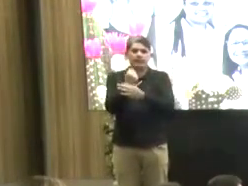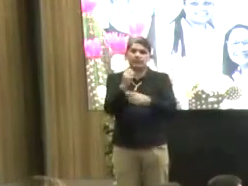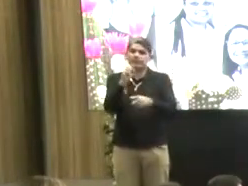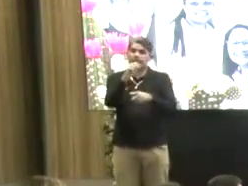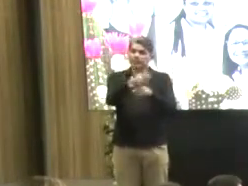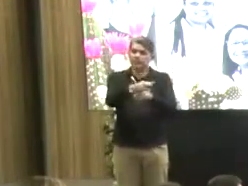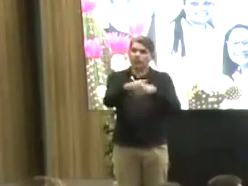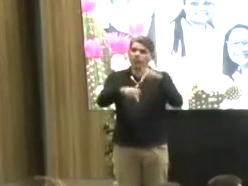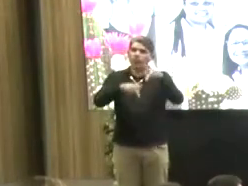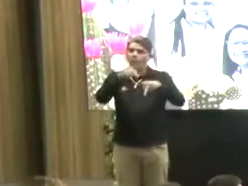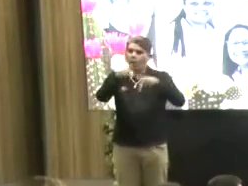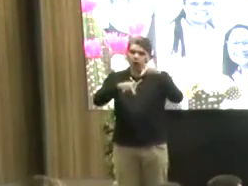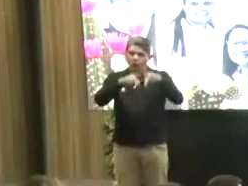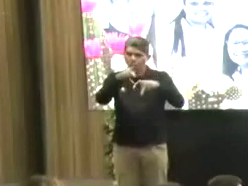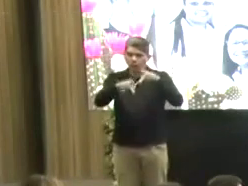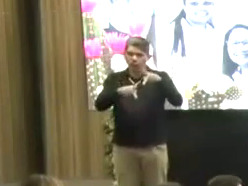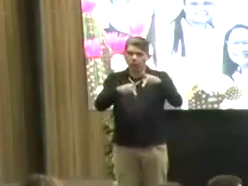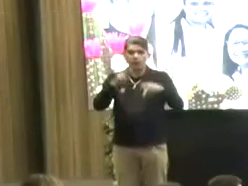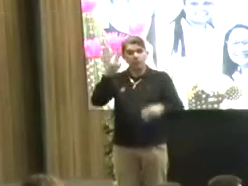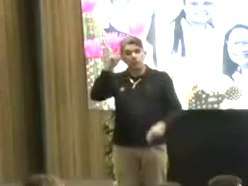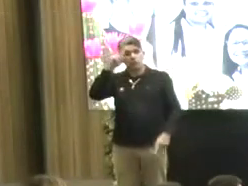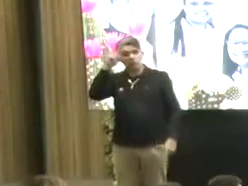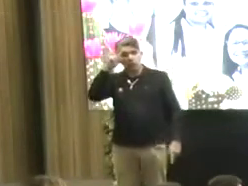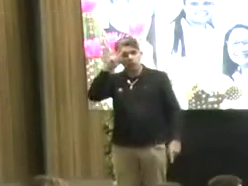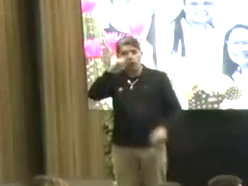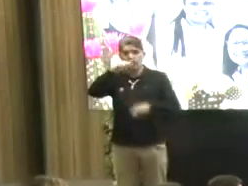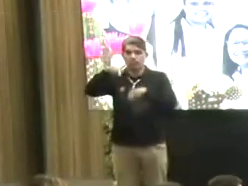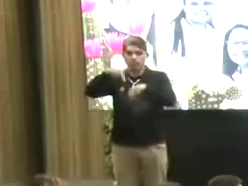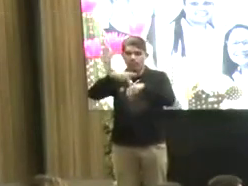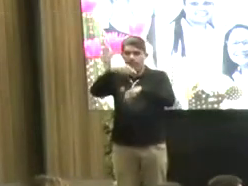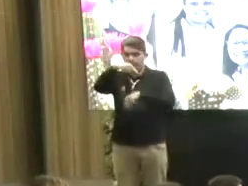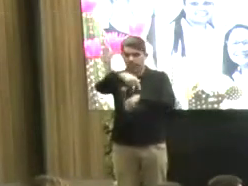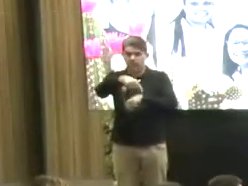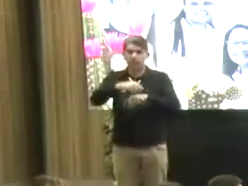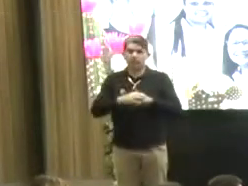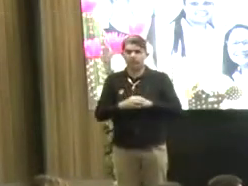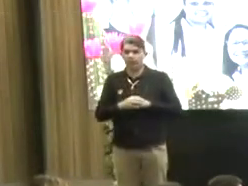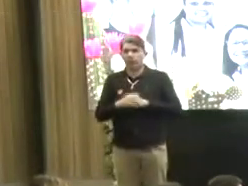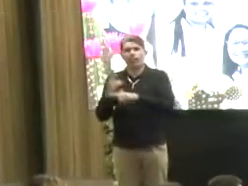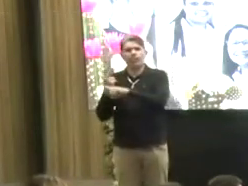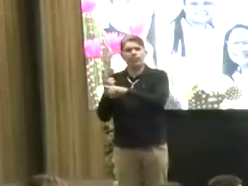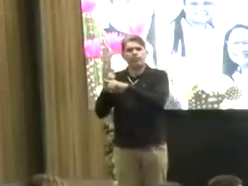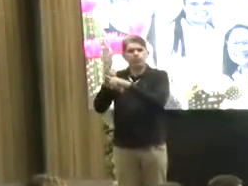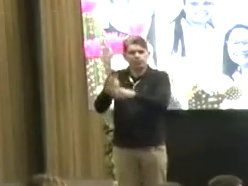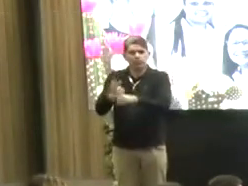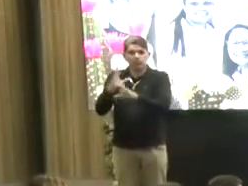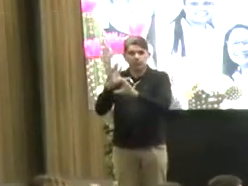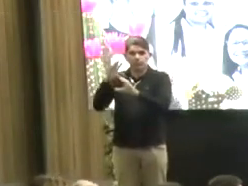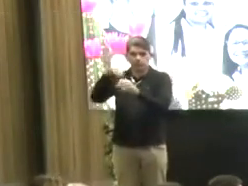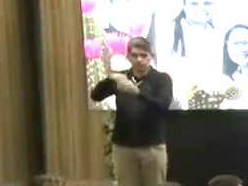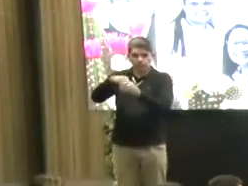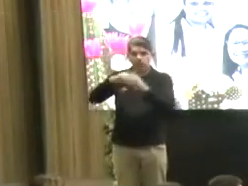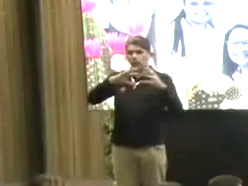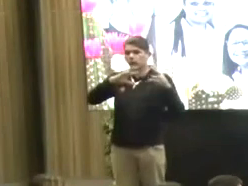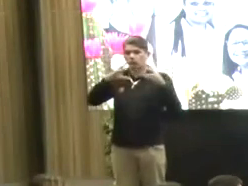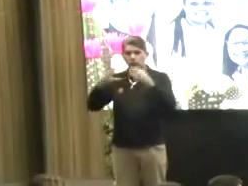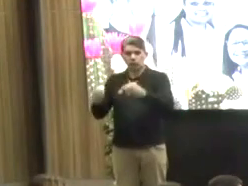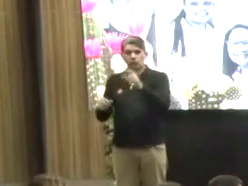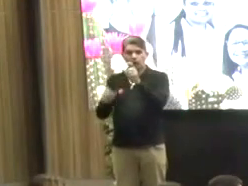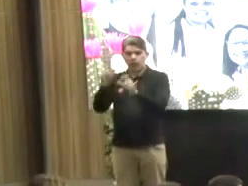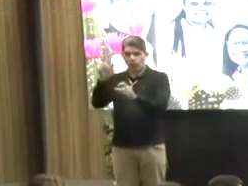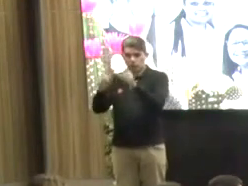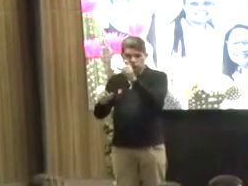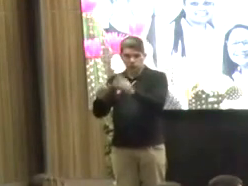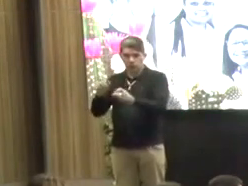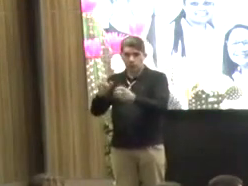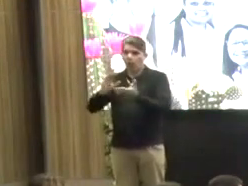do país. E, consequentemente, eu estou buscando a inserção de toda a gente no